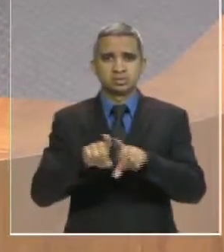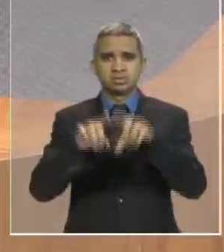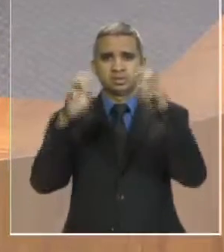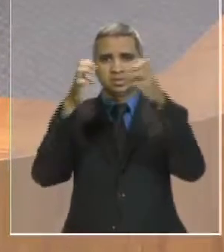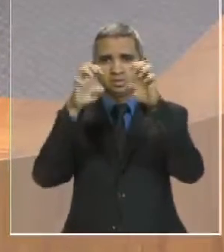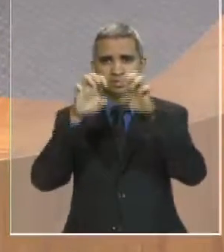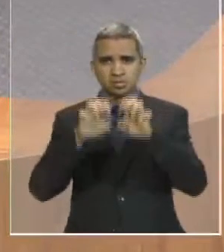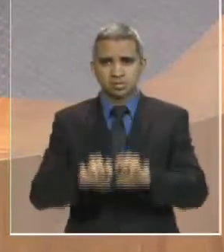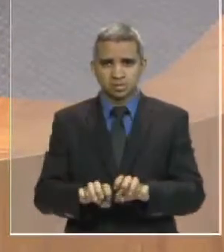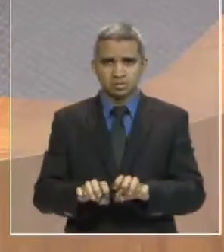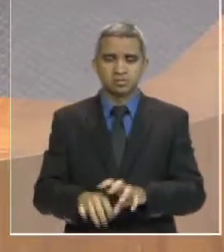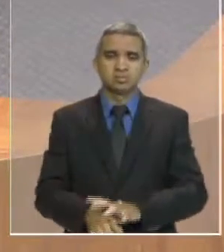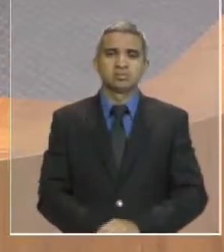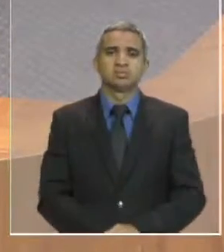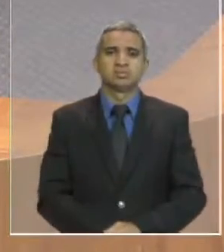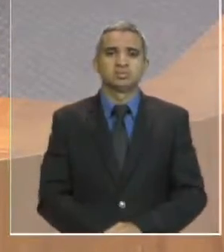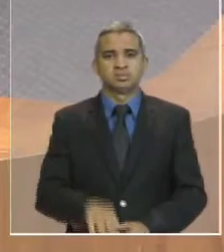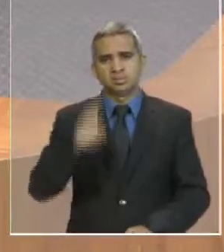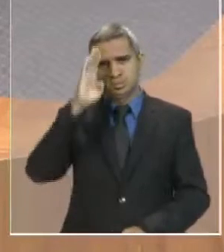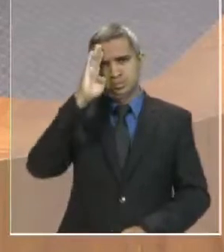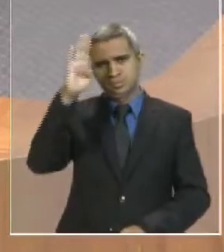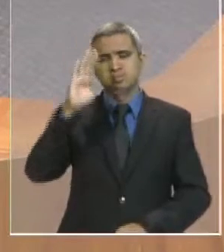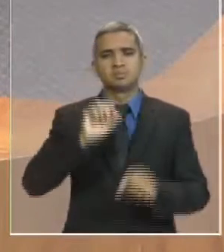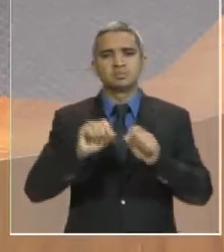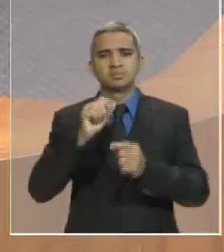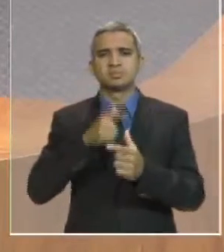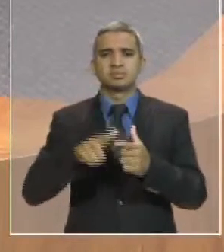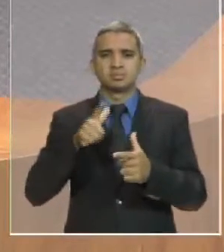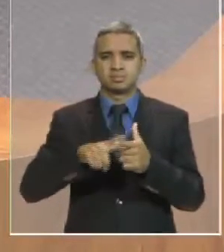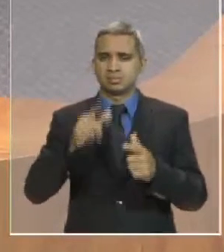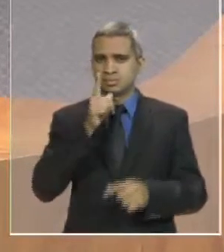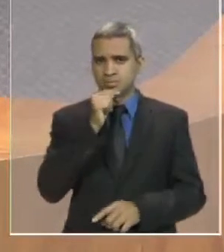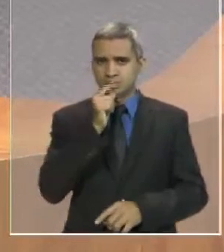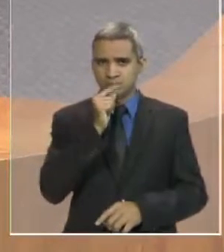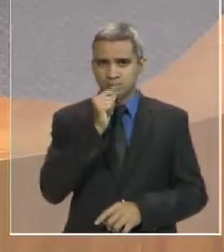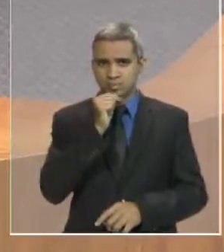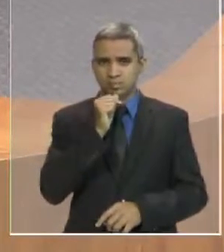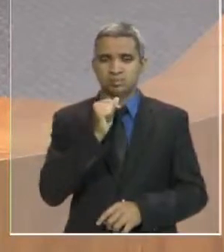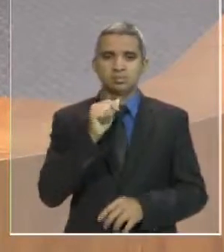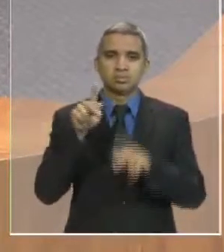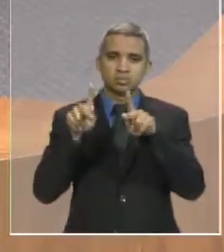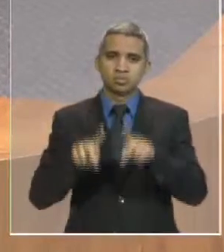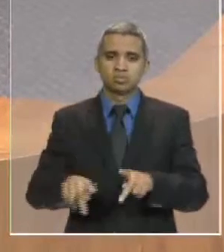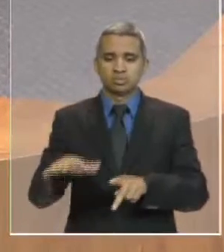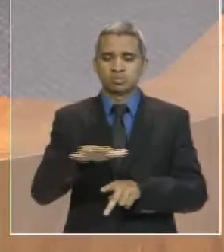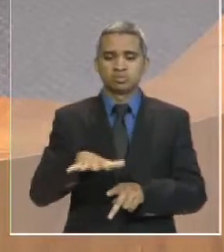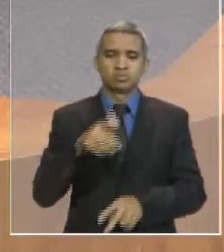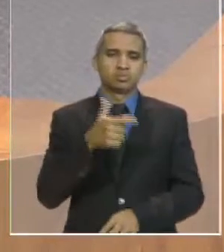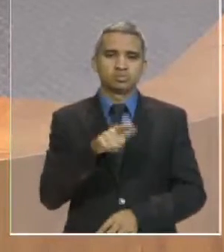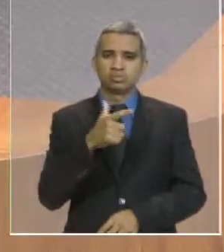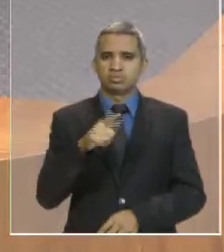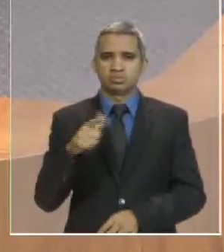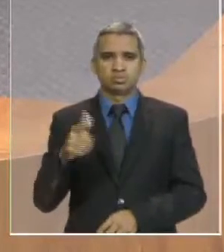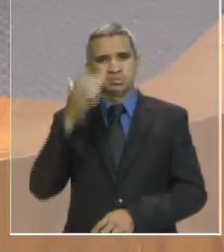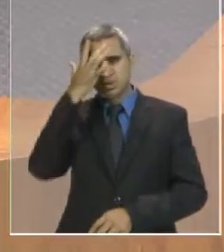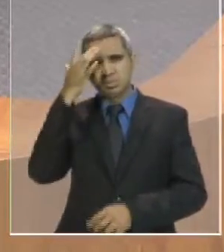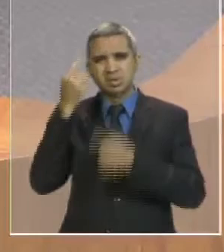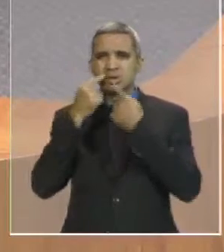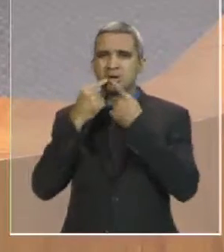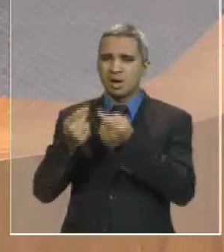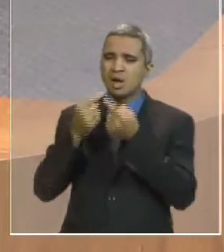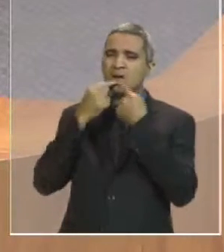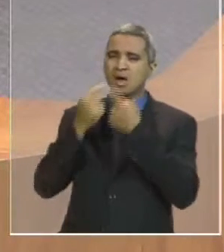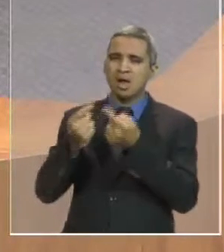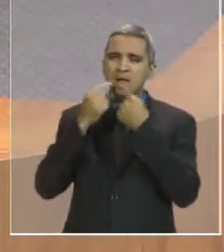problema principal é a água, que a população não tem e todos reclamam. Então, nós